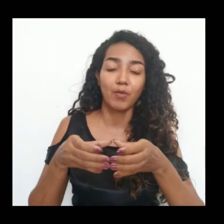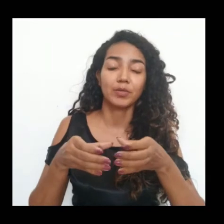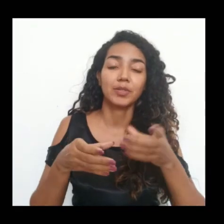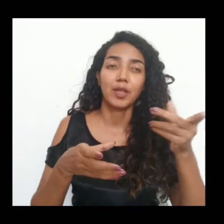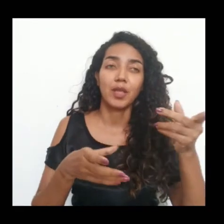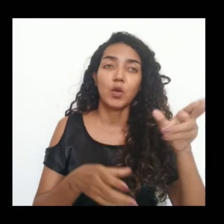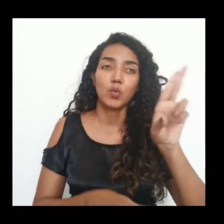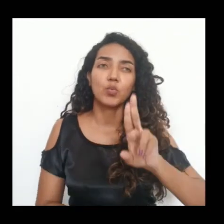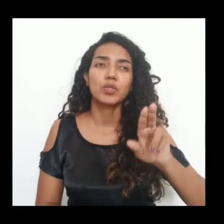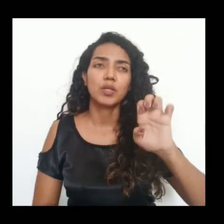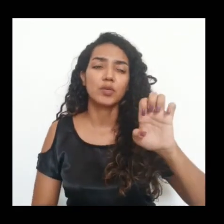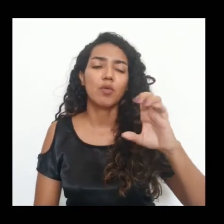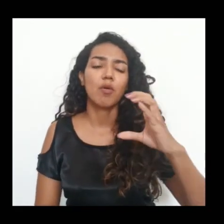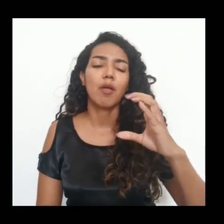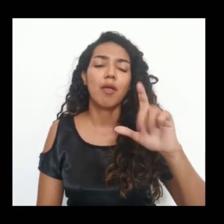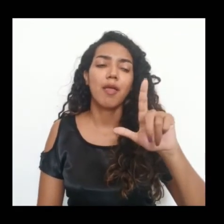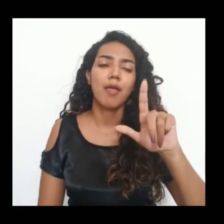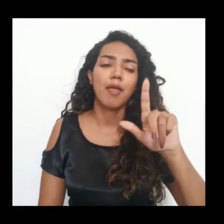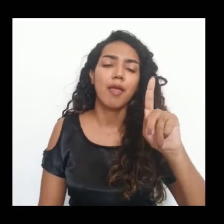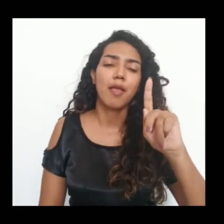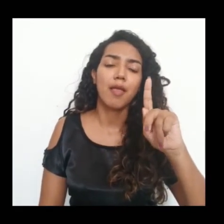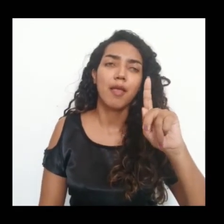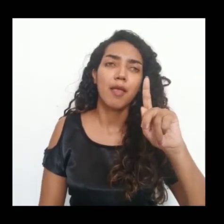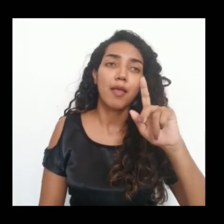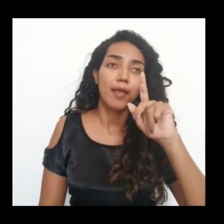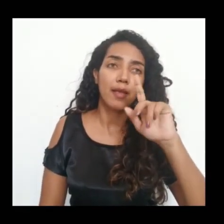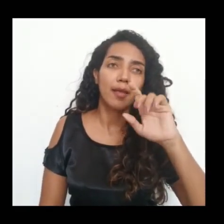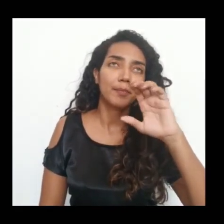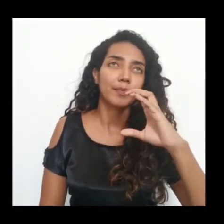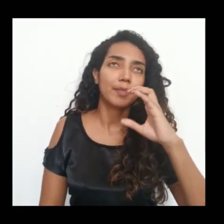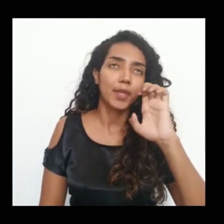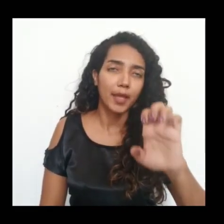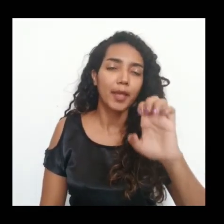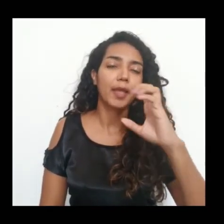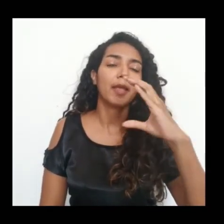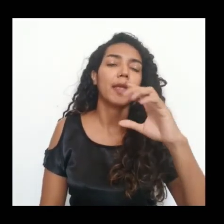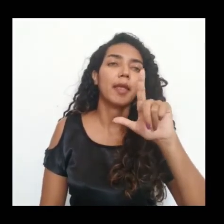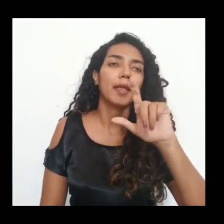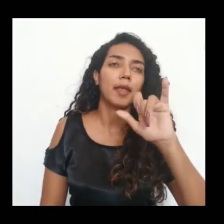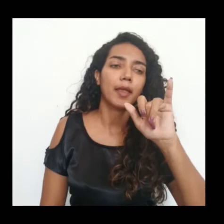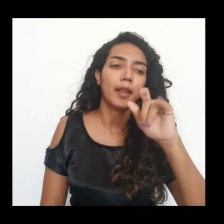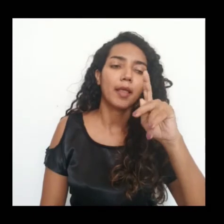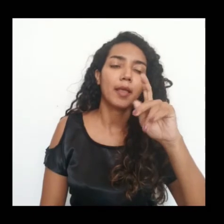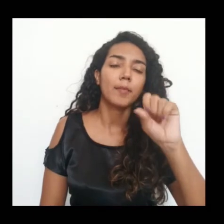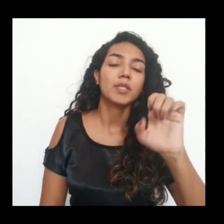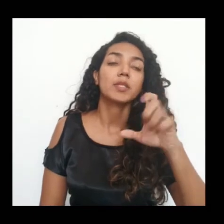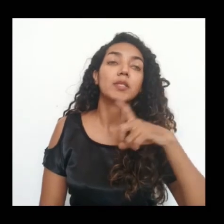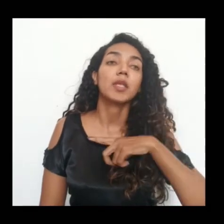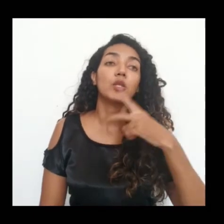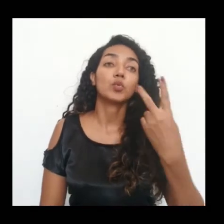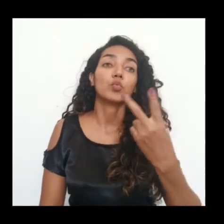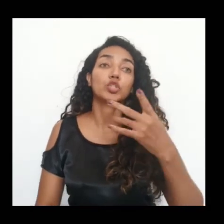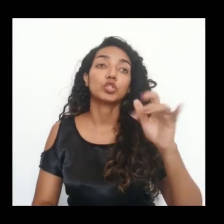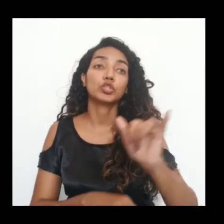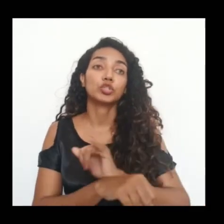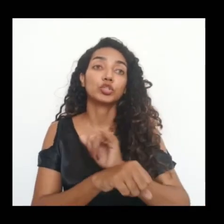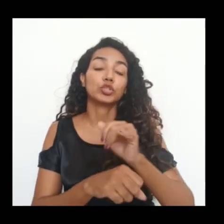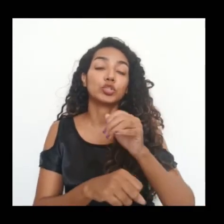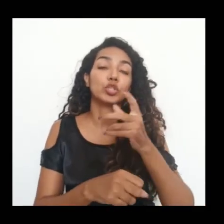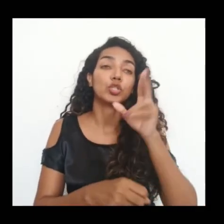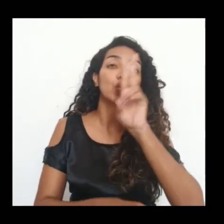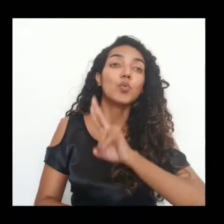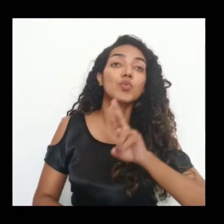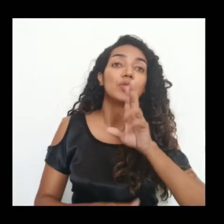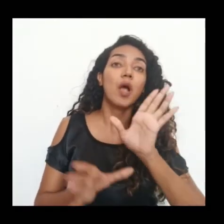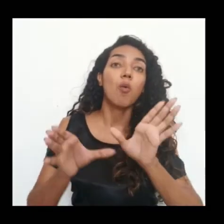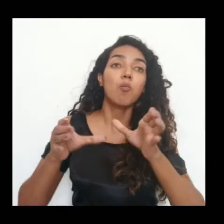tem duas formas de visualizar esses pacotes. Tá? A gente, dentro do próprio ambiente, né, um